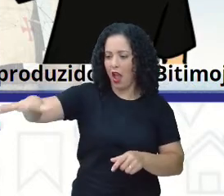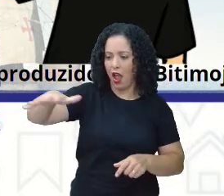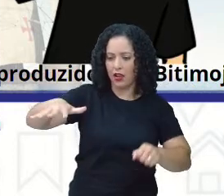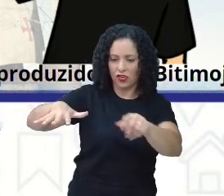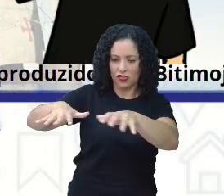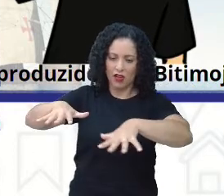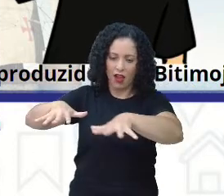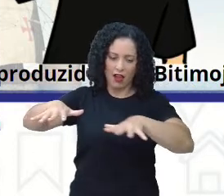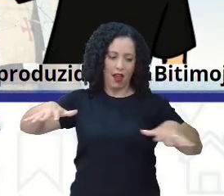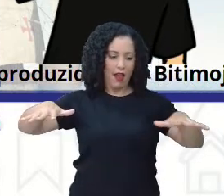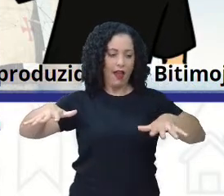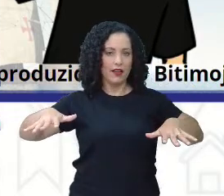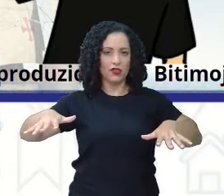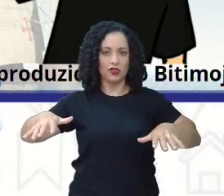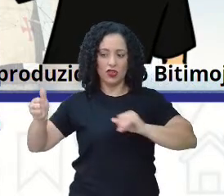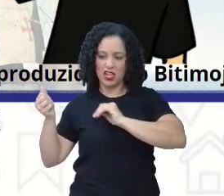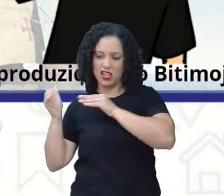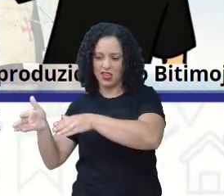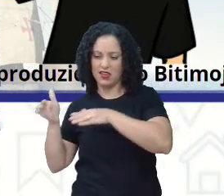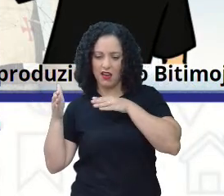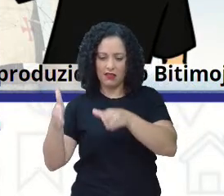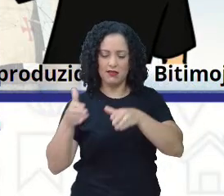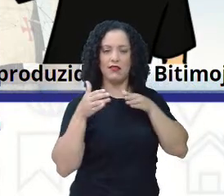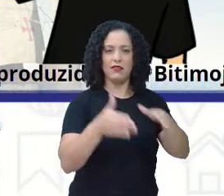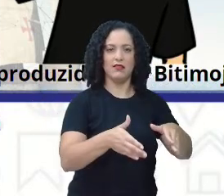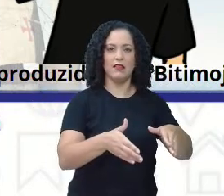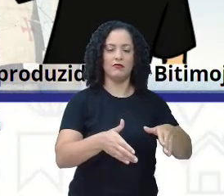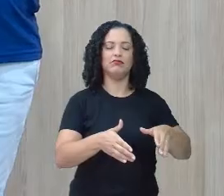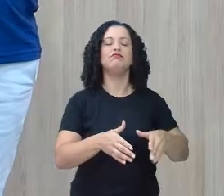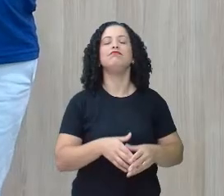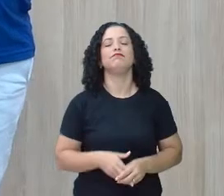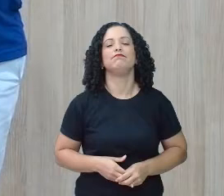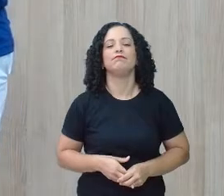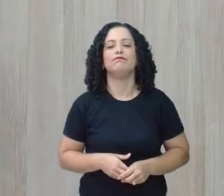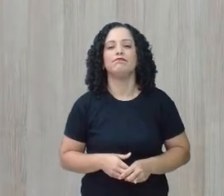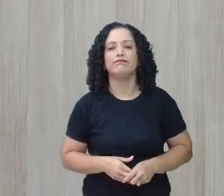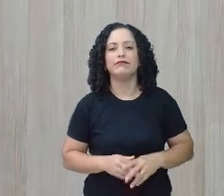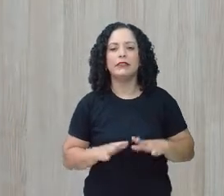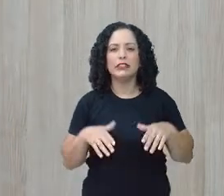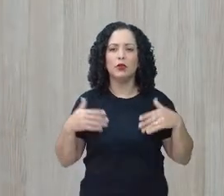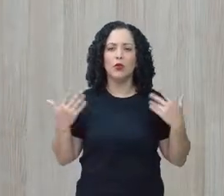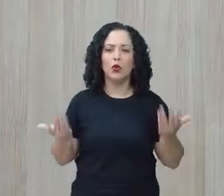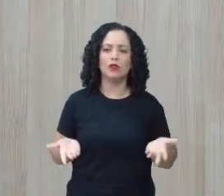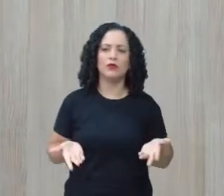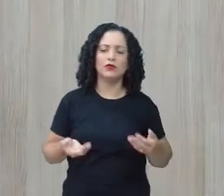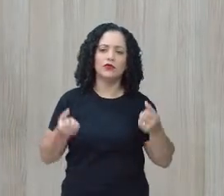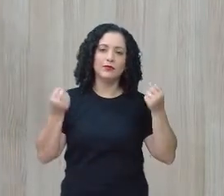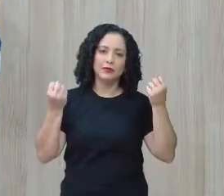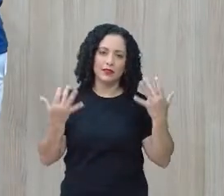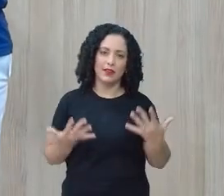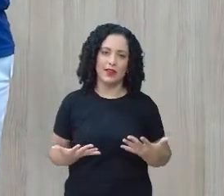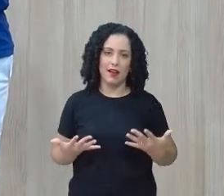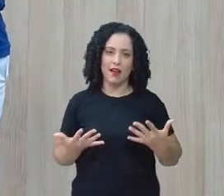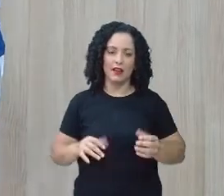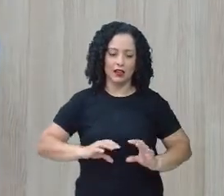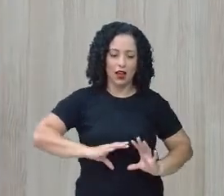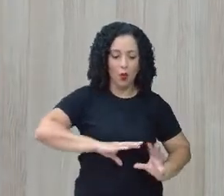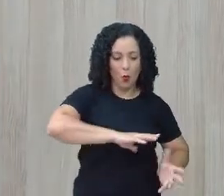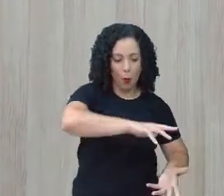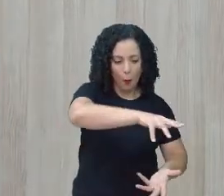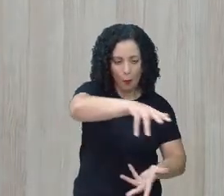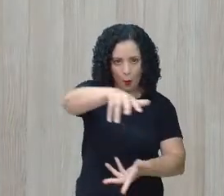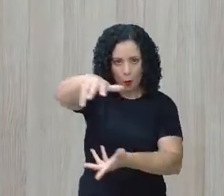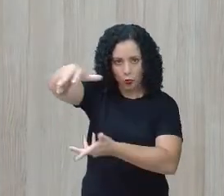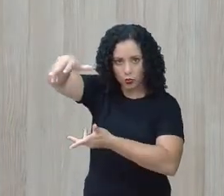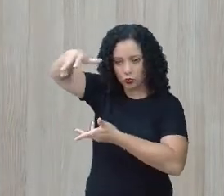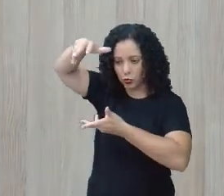mundo até então conhecido. Vejam, quando a gente fala a respeito, né, do mundo de forma geral,